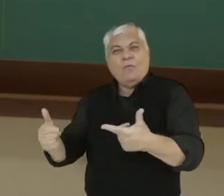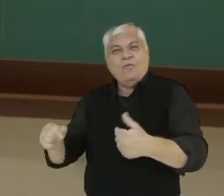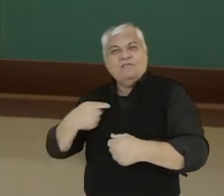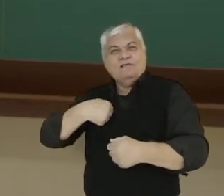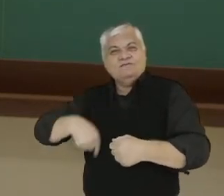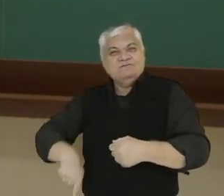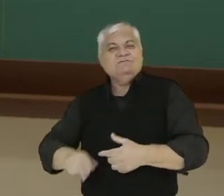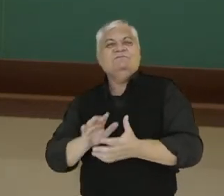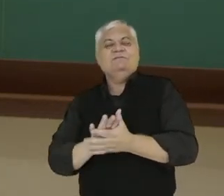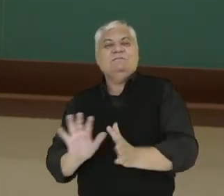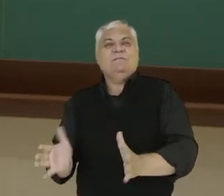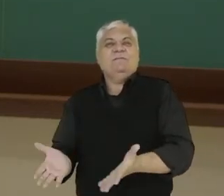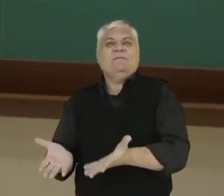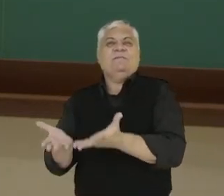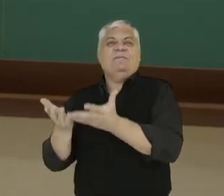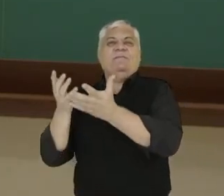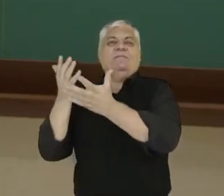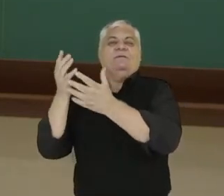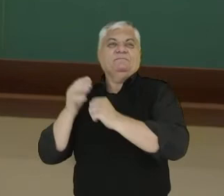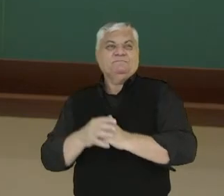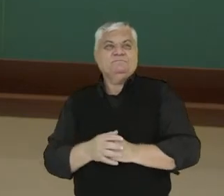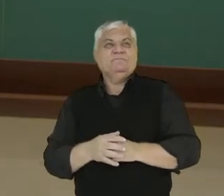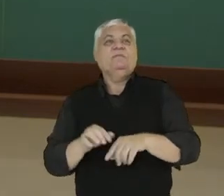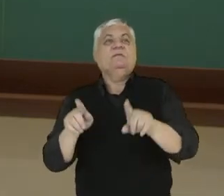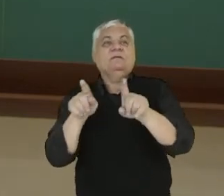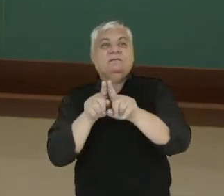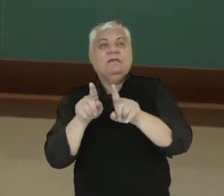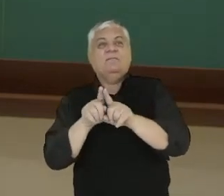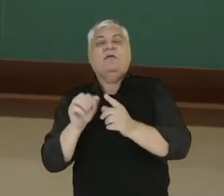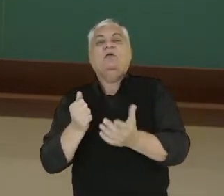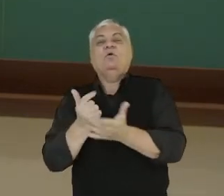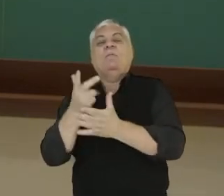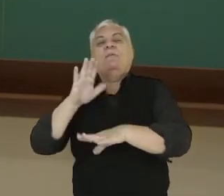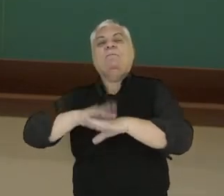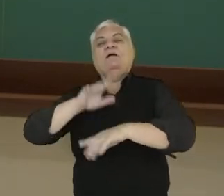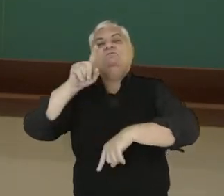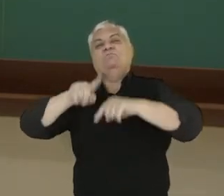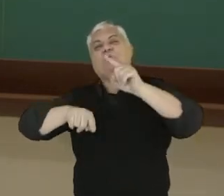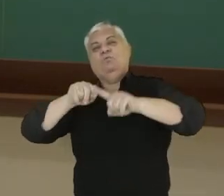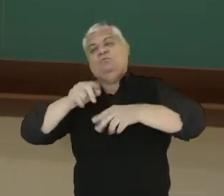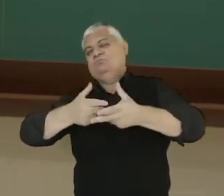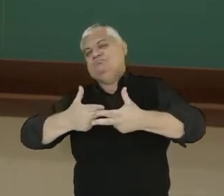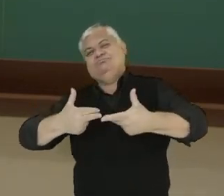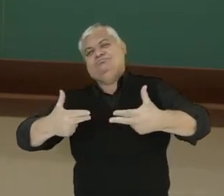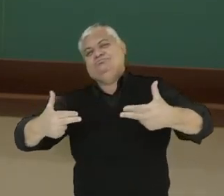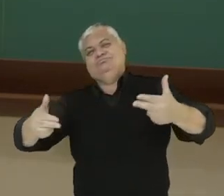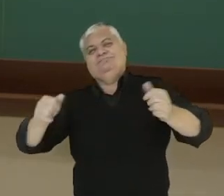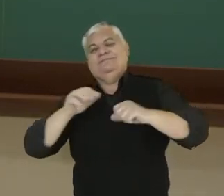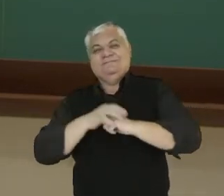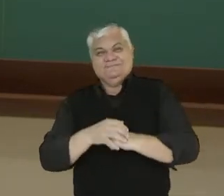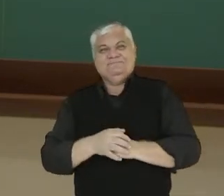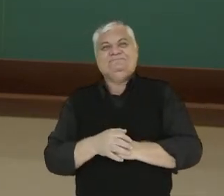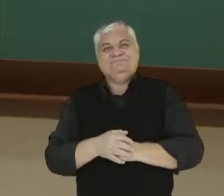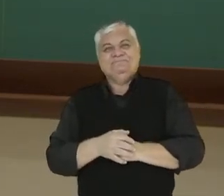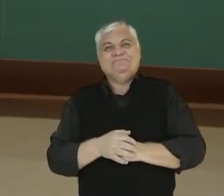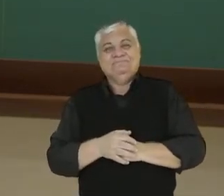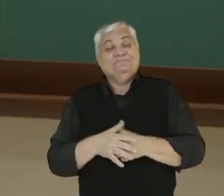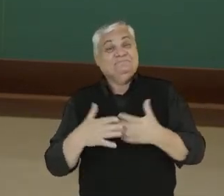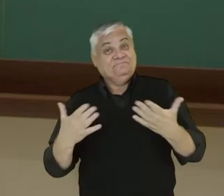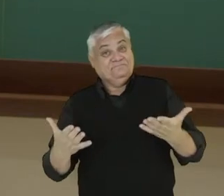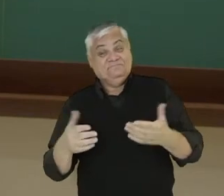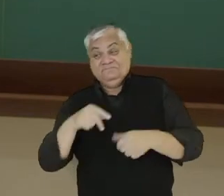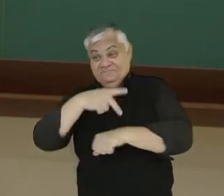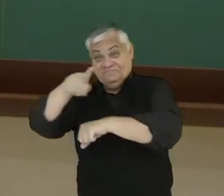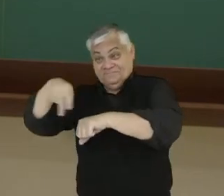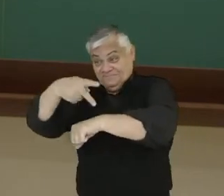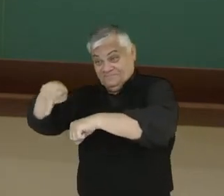desenvolvimento econômico, né? E, consequentemente, passam a comprar mais produtos chineses. É claro, se é um país